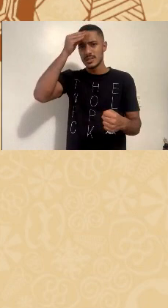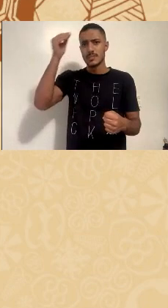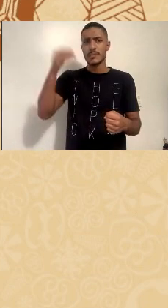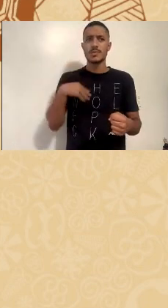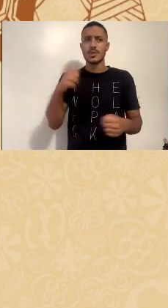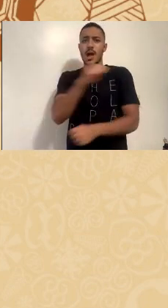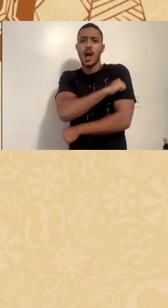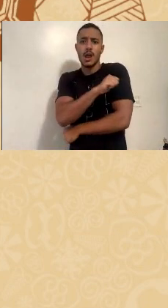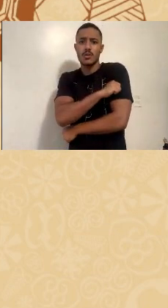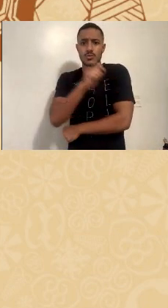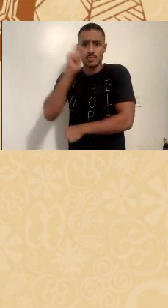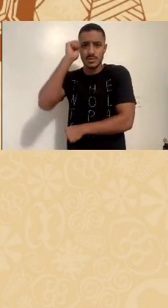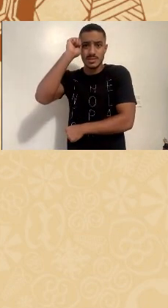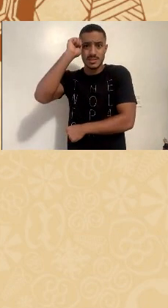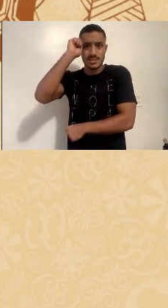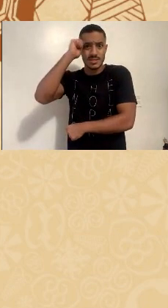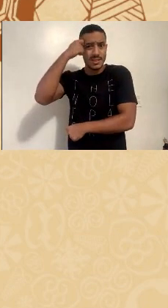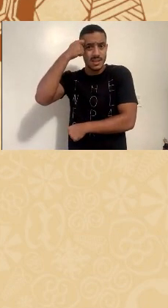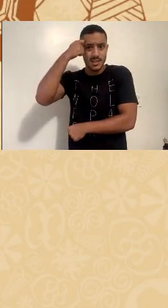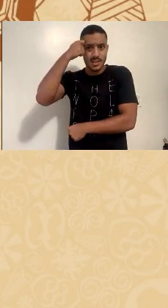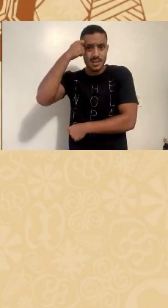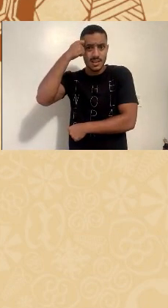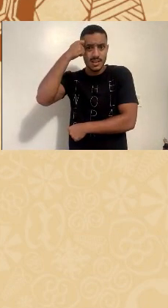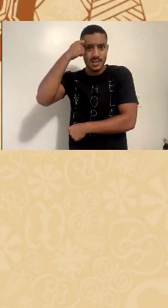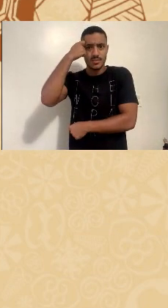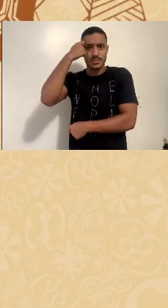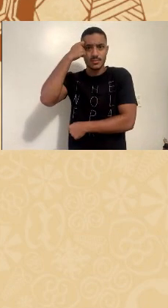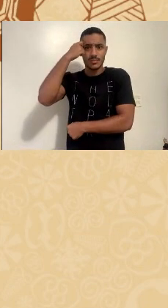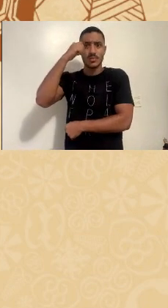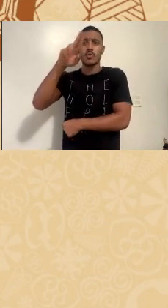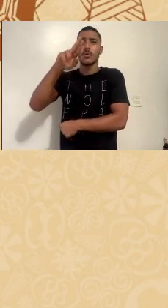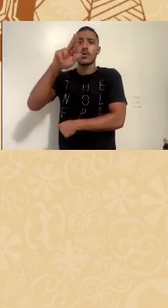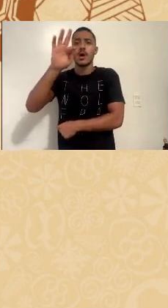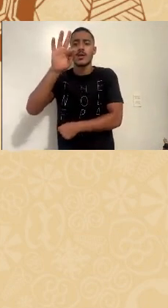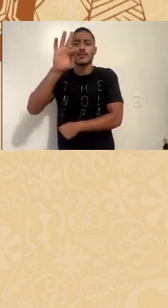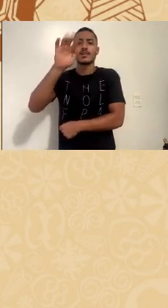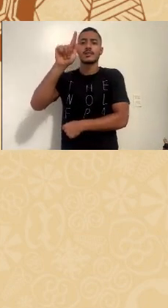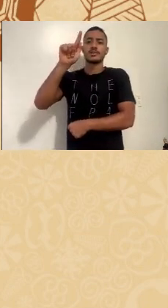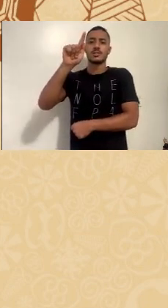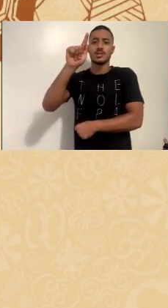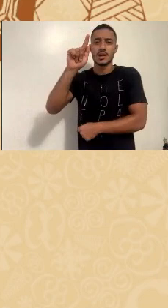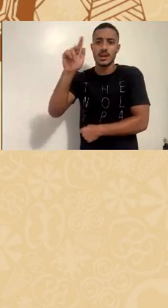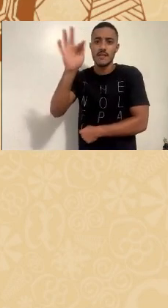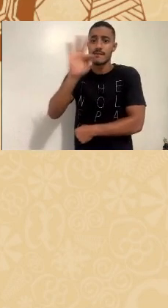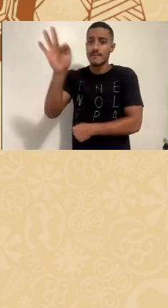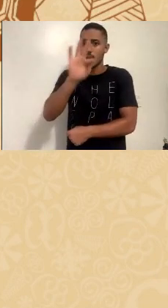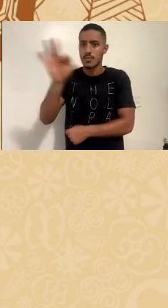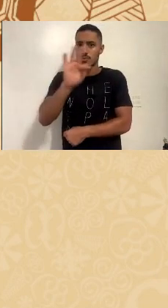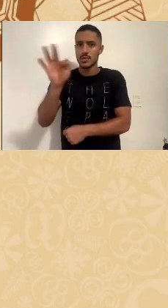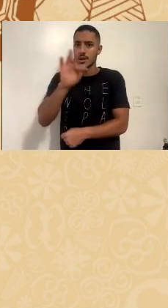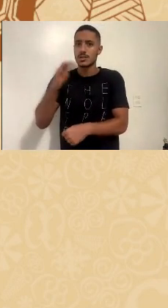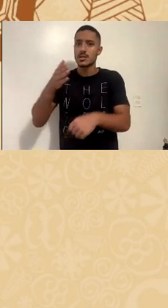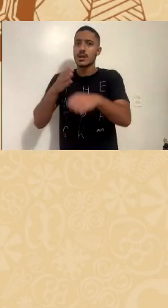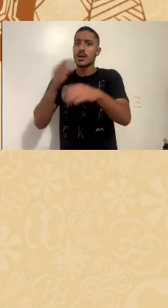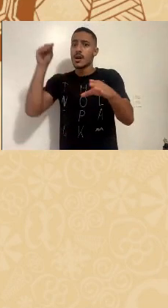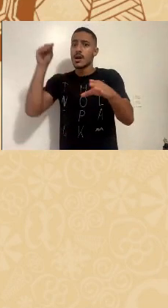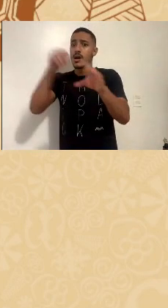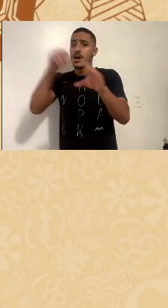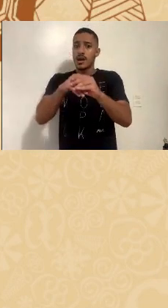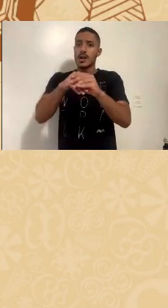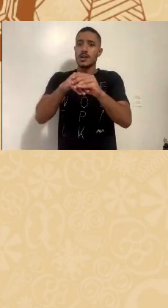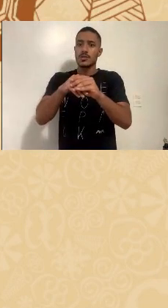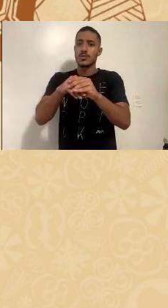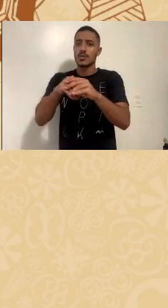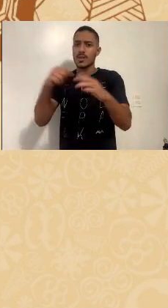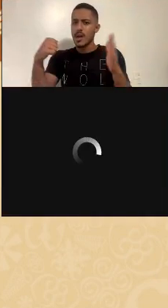grande programa de ação afirmativa aqui na UFMG. A gente participou da luta, né, pelas cotas aqui na universidade,